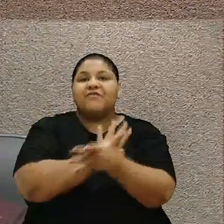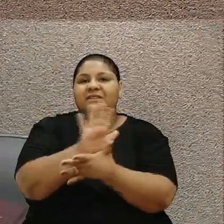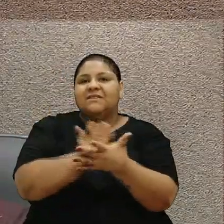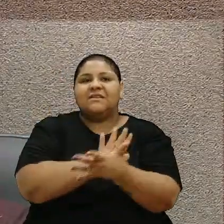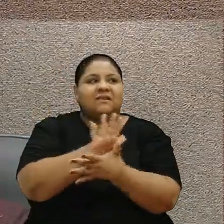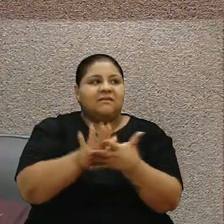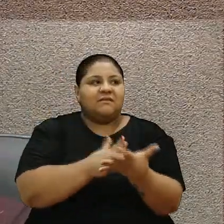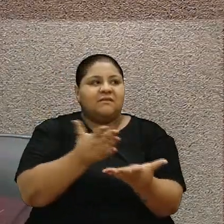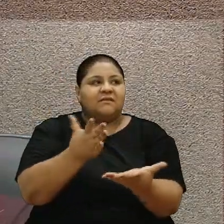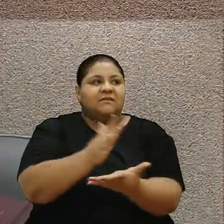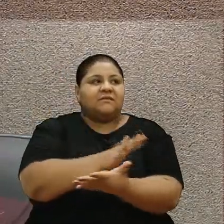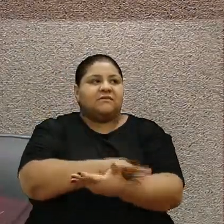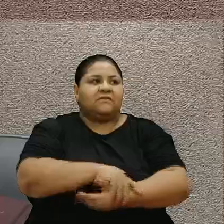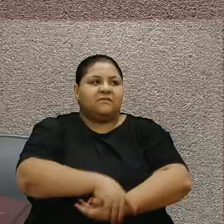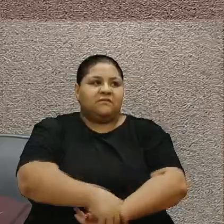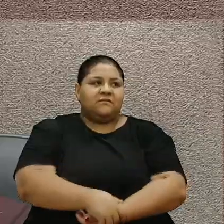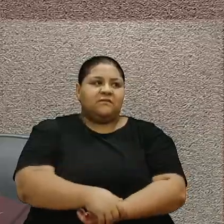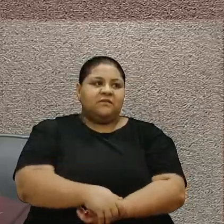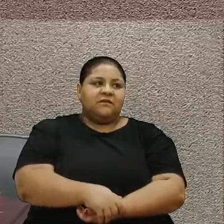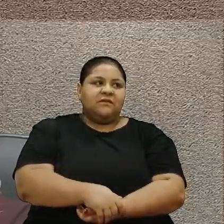nada.